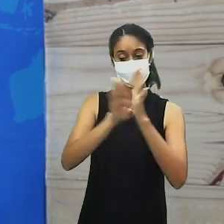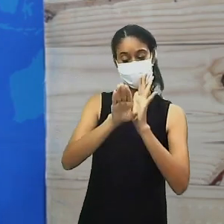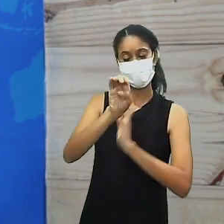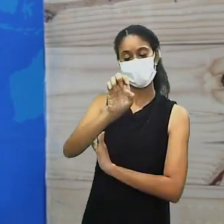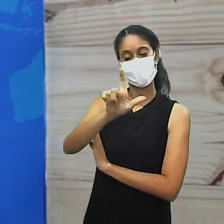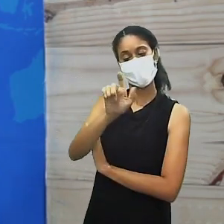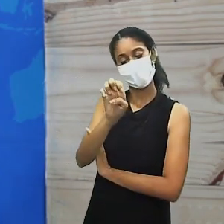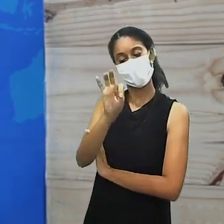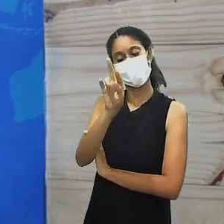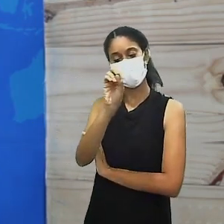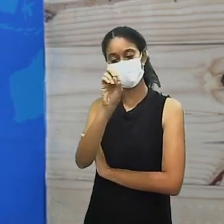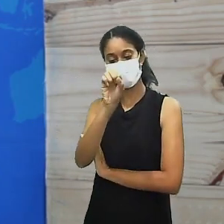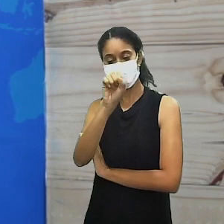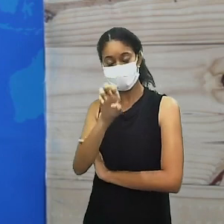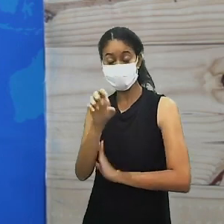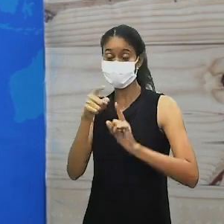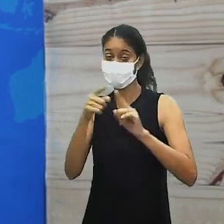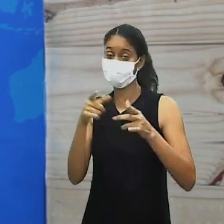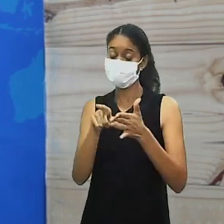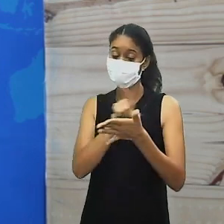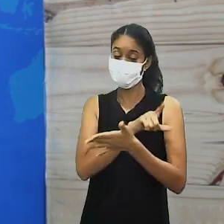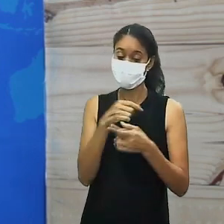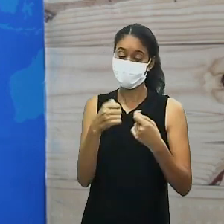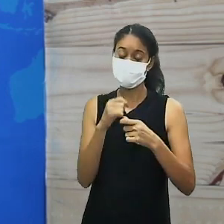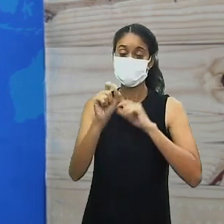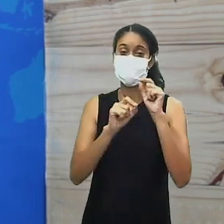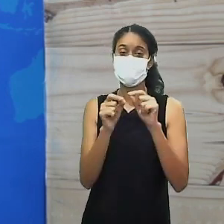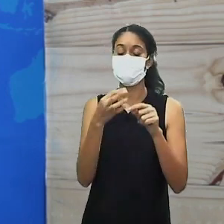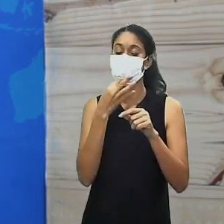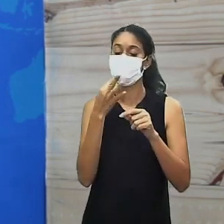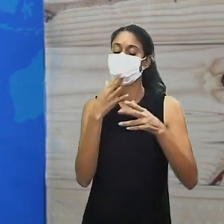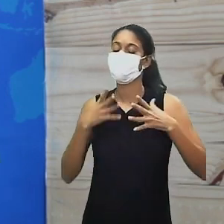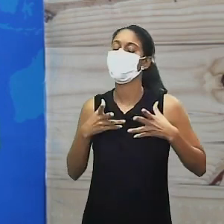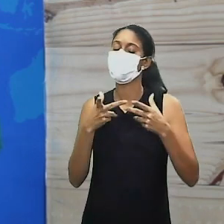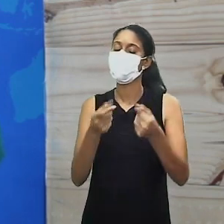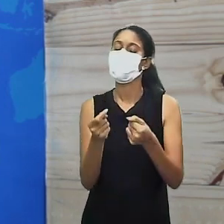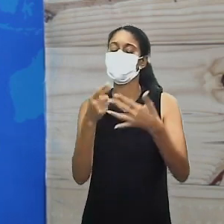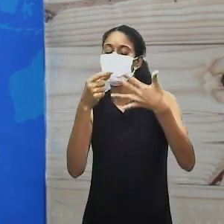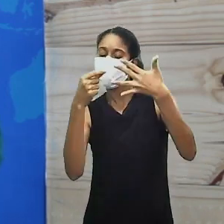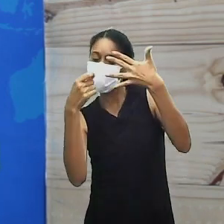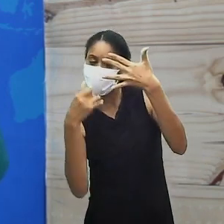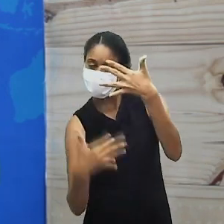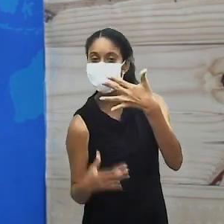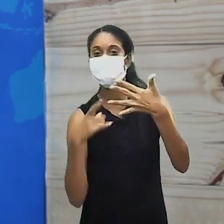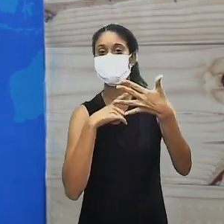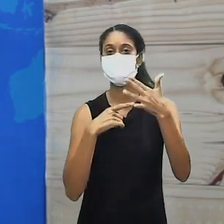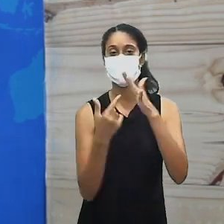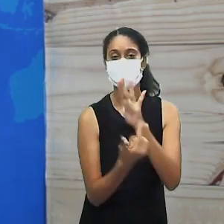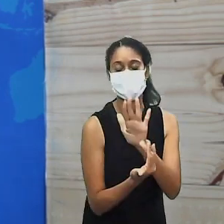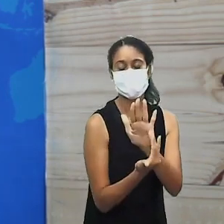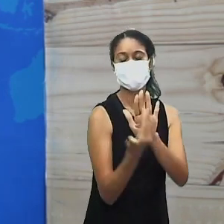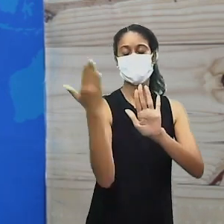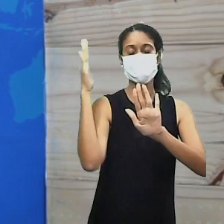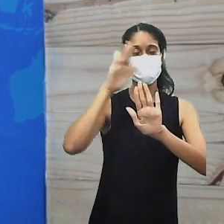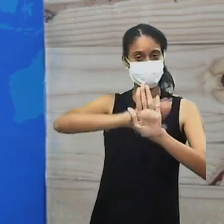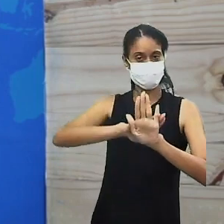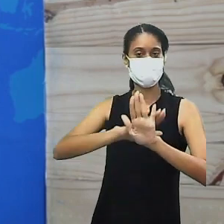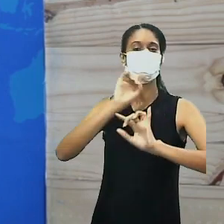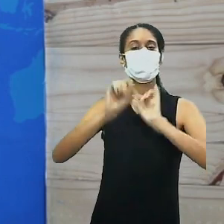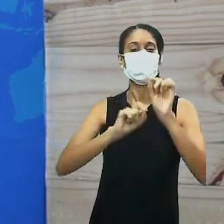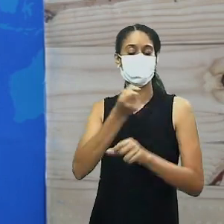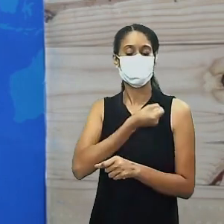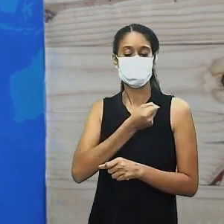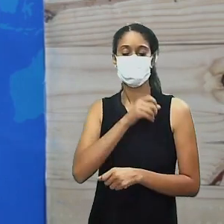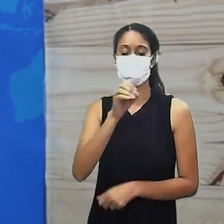que a gente não pode chegar ainda em eletrólise se a gente não conhece as nuances que estão por trás dela, ou seja, os números